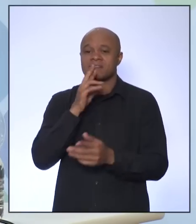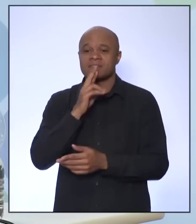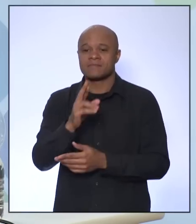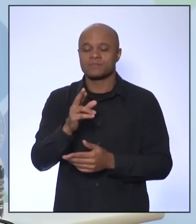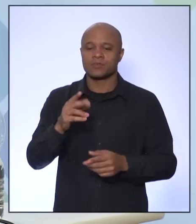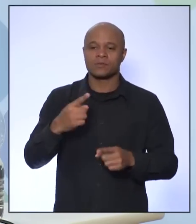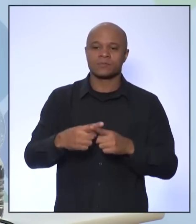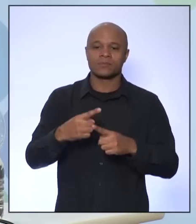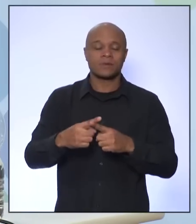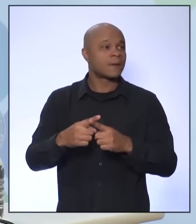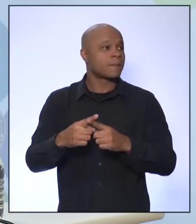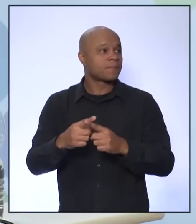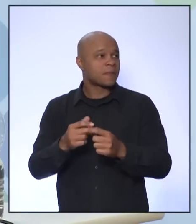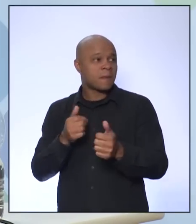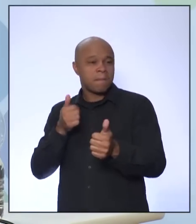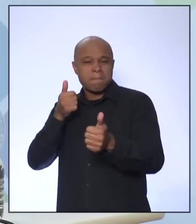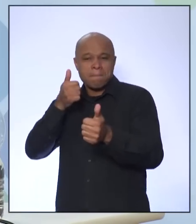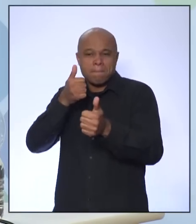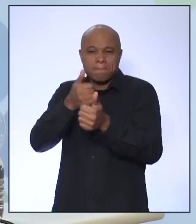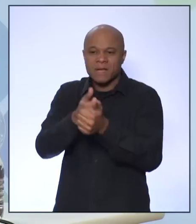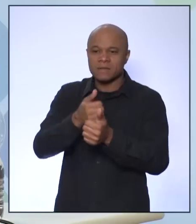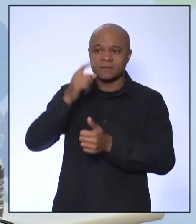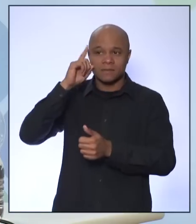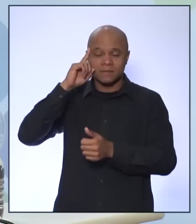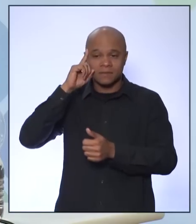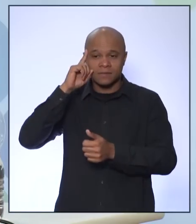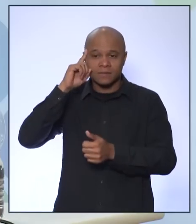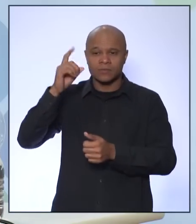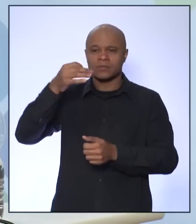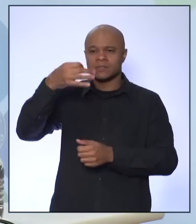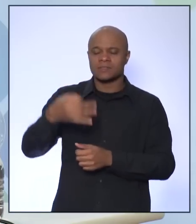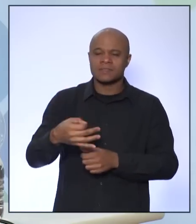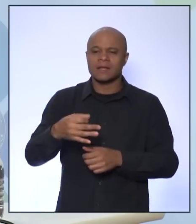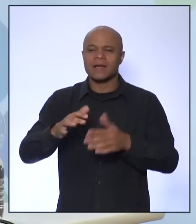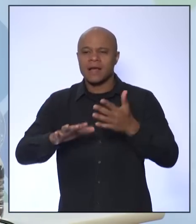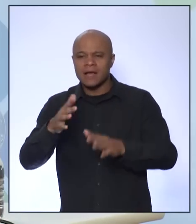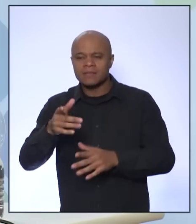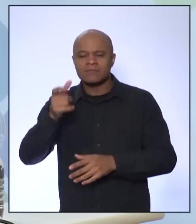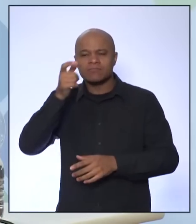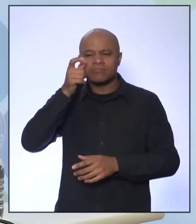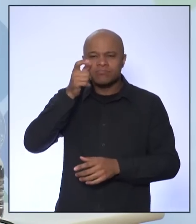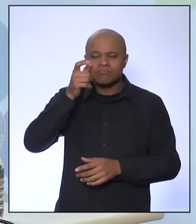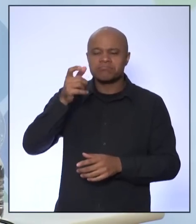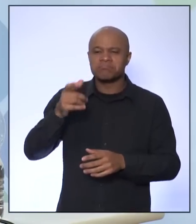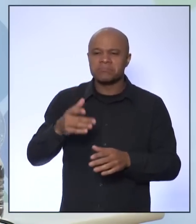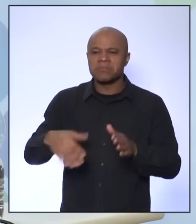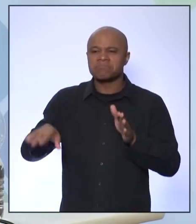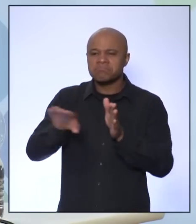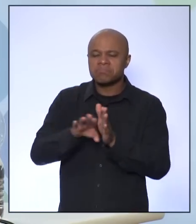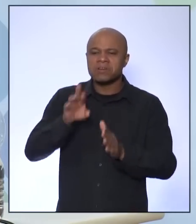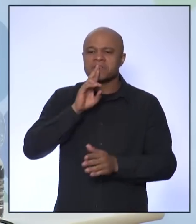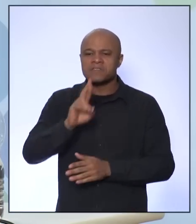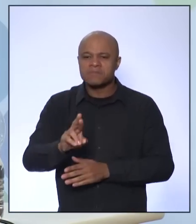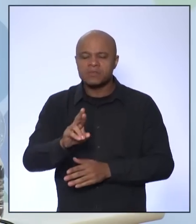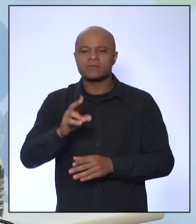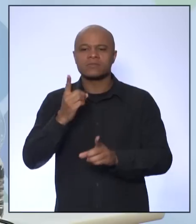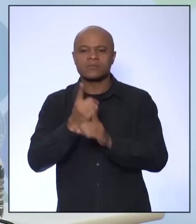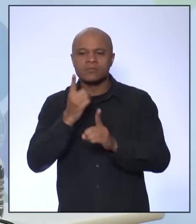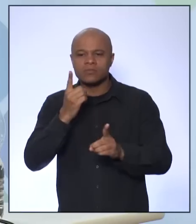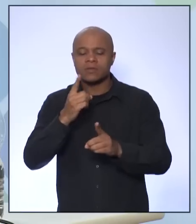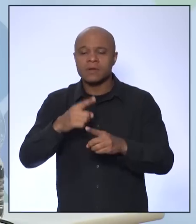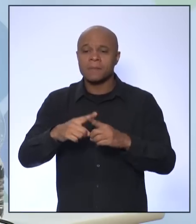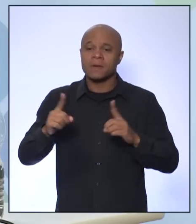máximo dessa datação, enfim, os historiadores também tentam encontrar evidências para chegar nessas respostas. Mas muitas vezes a